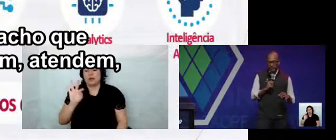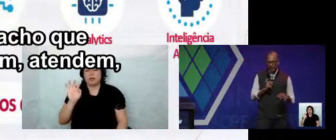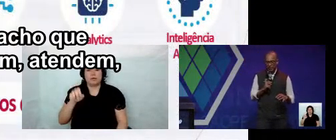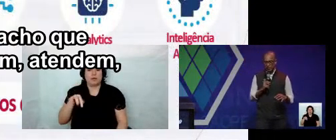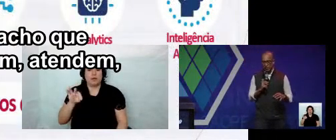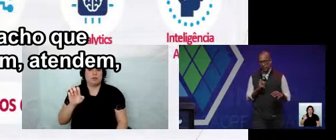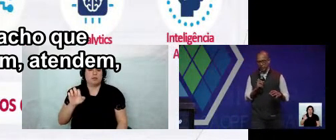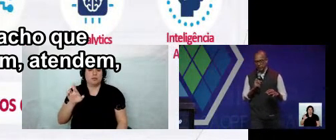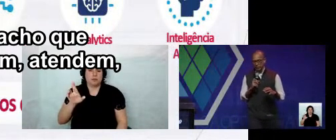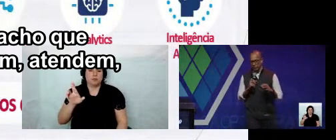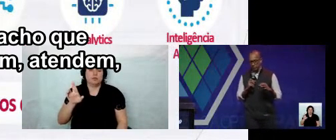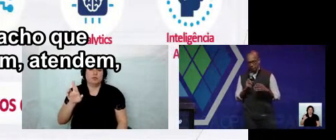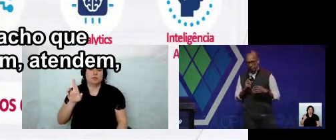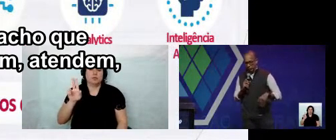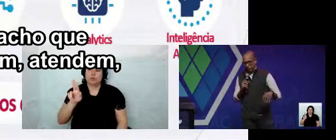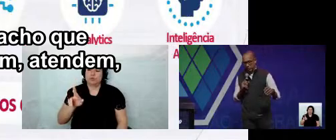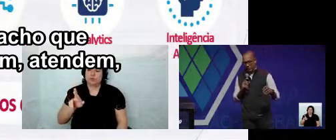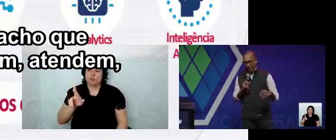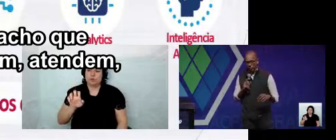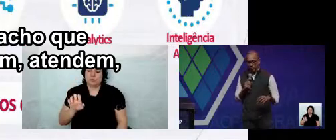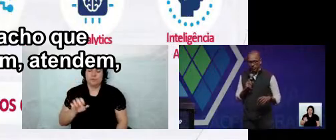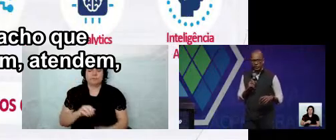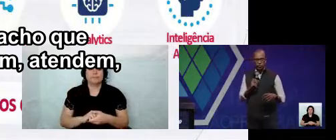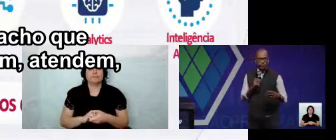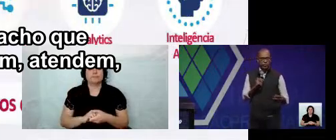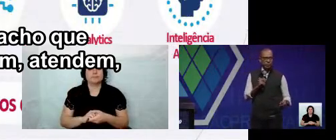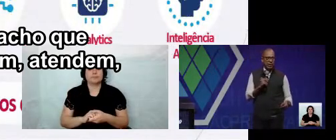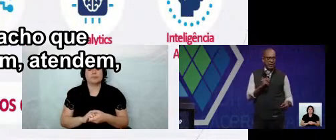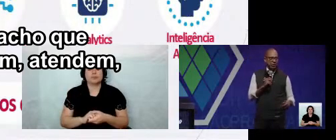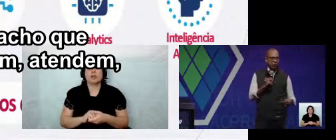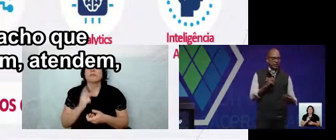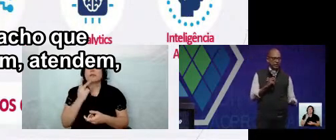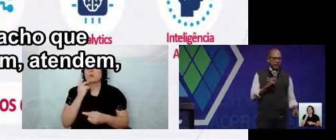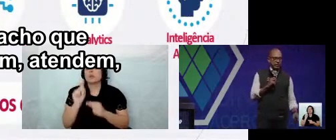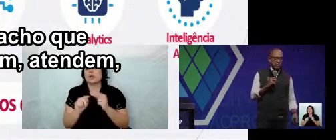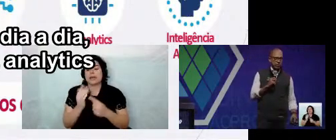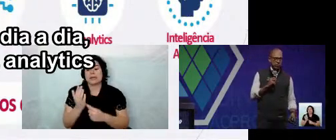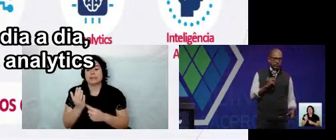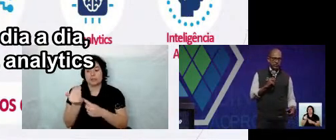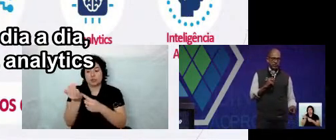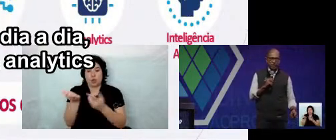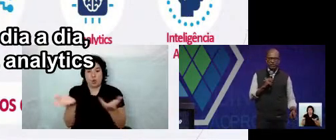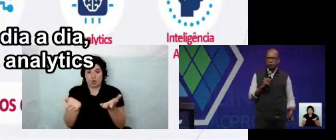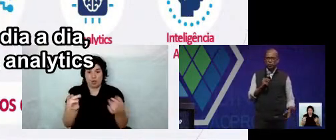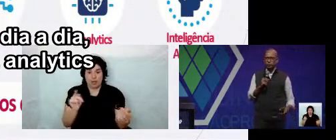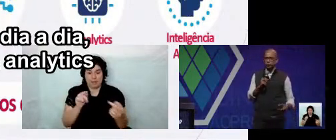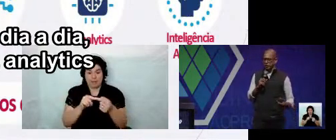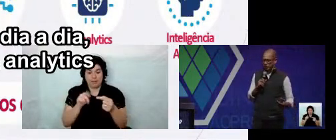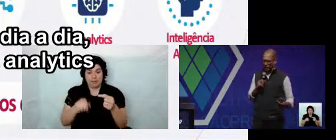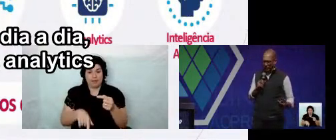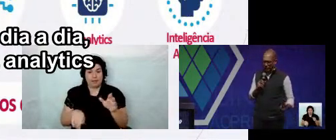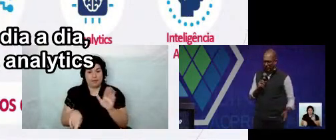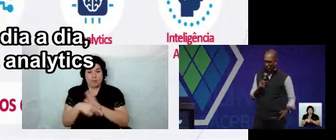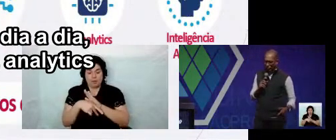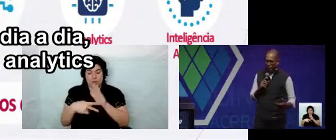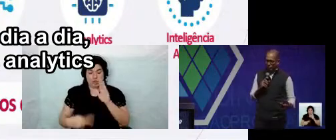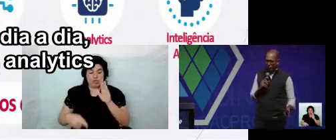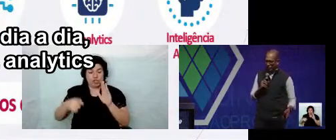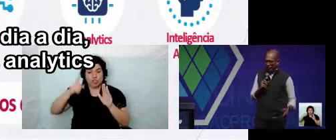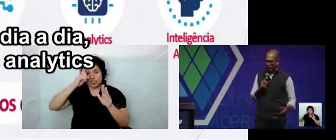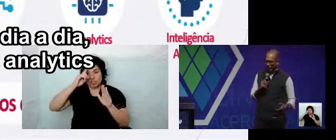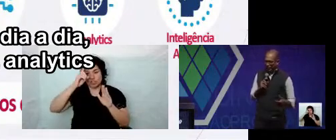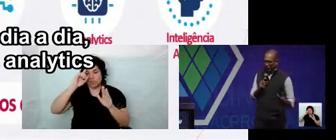aqui a gente fala de, acho que tecnologias que hoje embarcam, atendem, hoje fazem parte do nosso dia a dia,